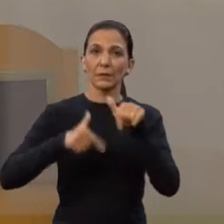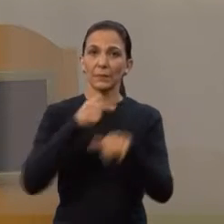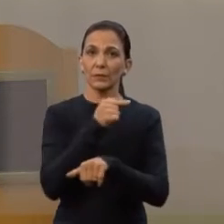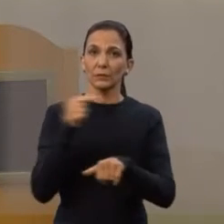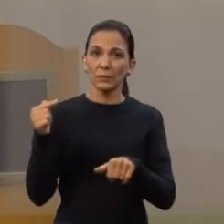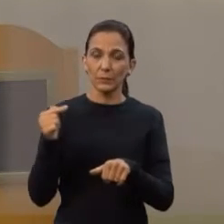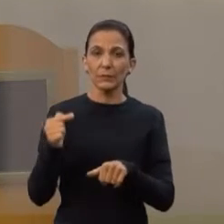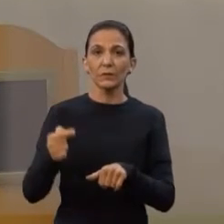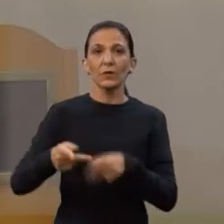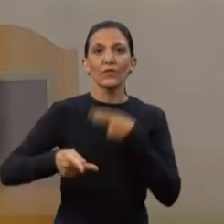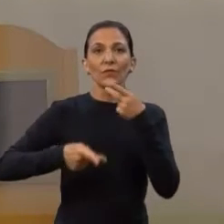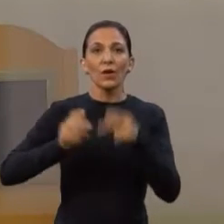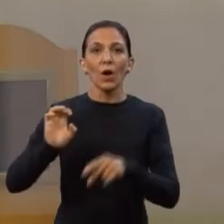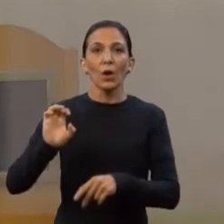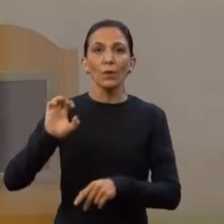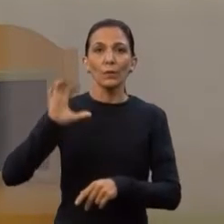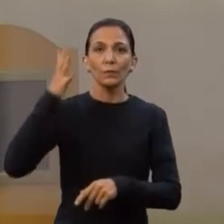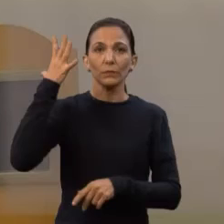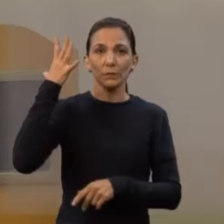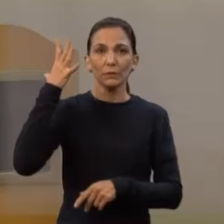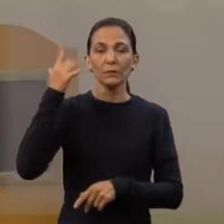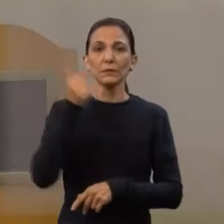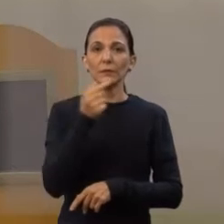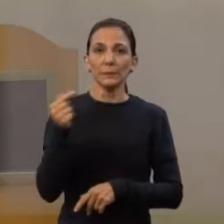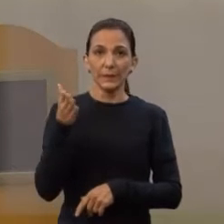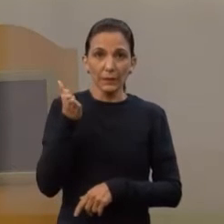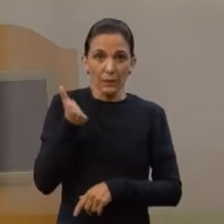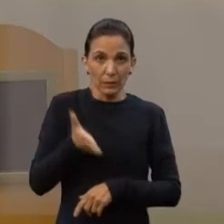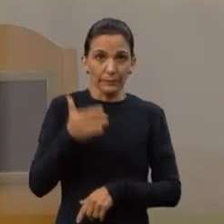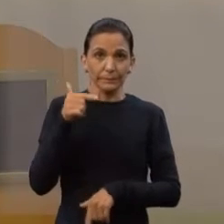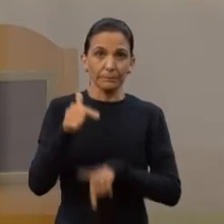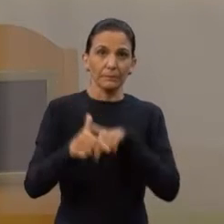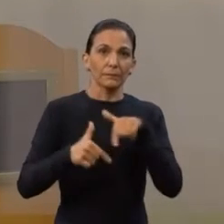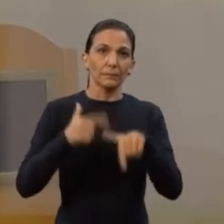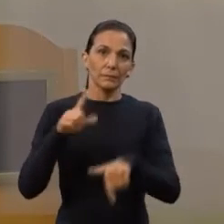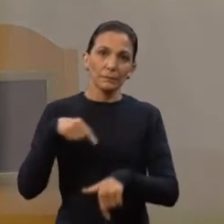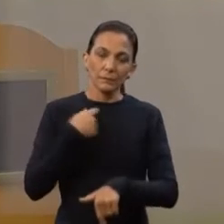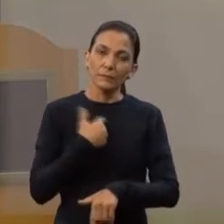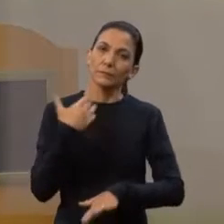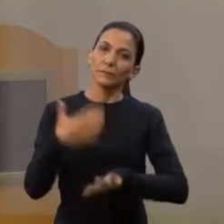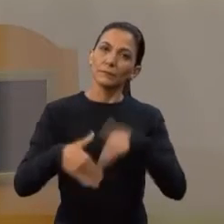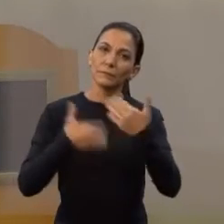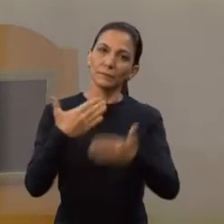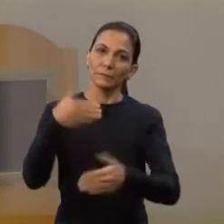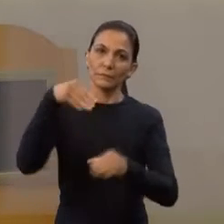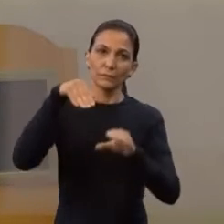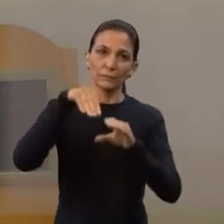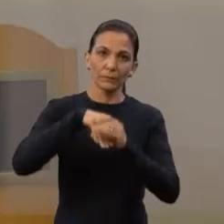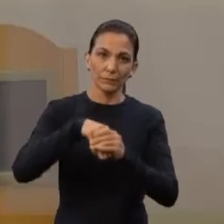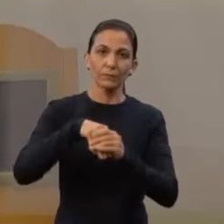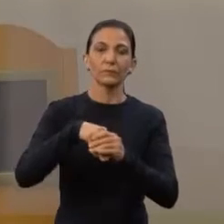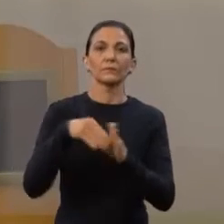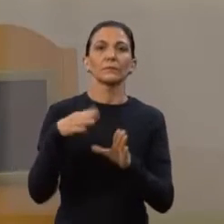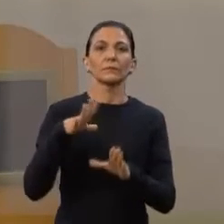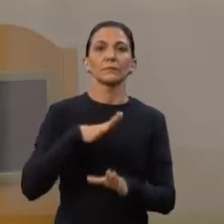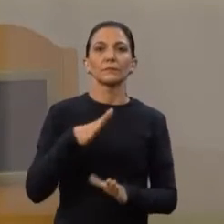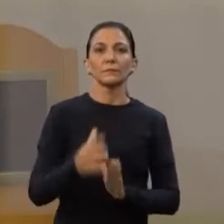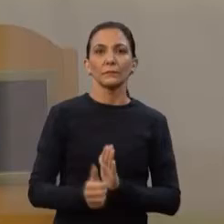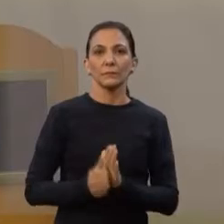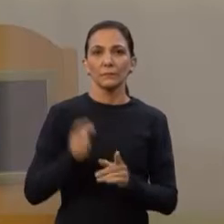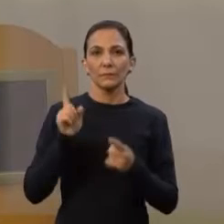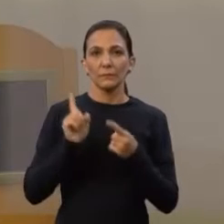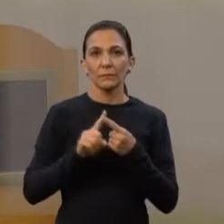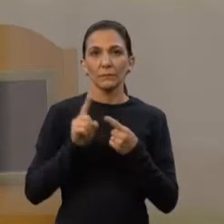semana e já alertá-los para o que vai acontecer nessa semana dos trabalhos que a gente vem executando na nossa cidade a primeira questão